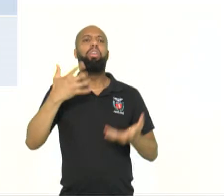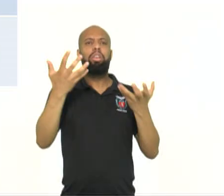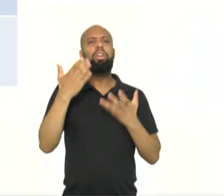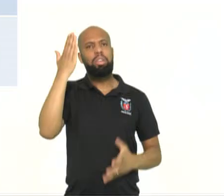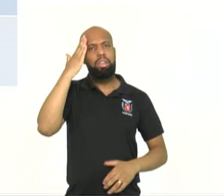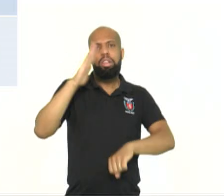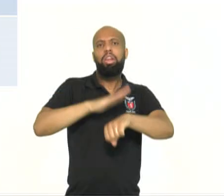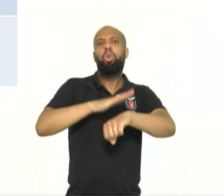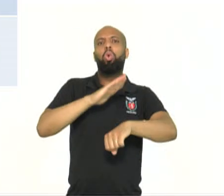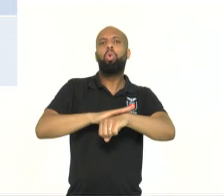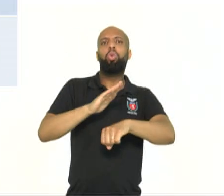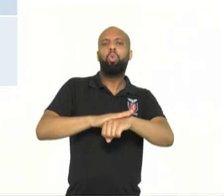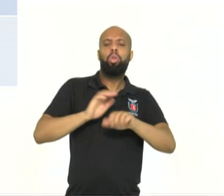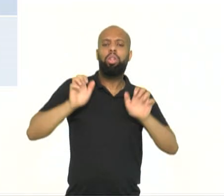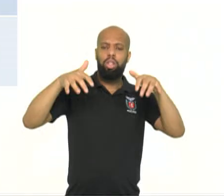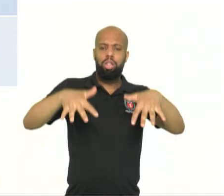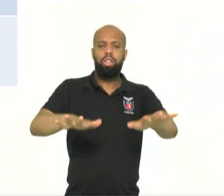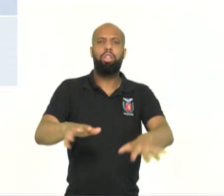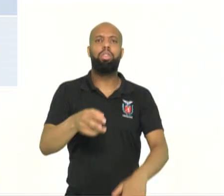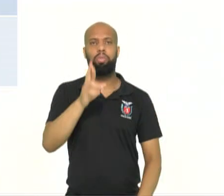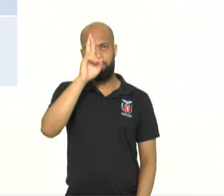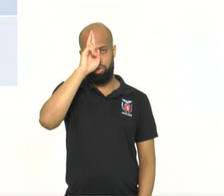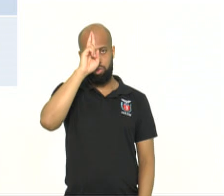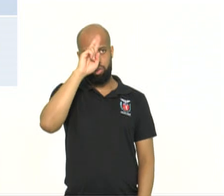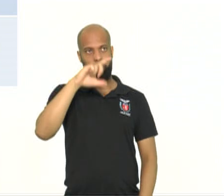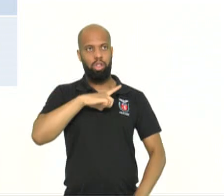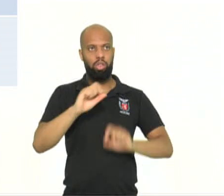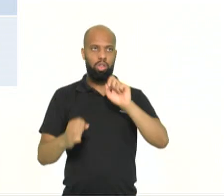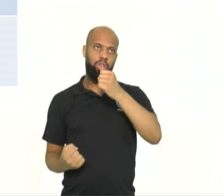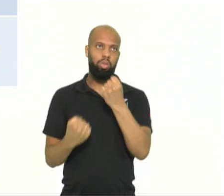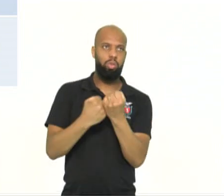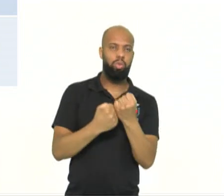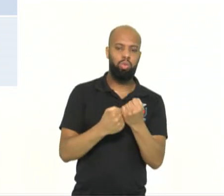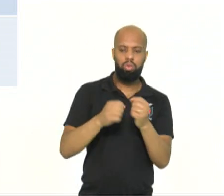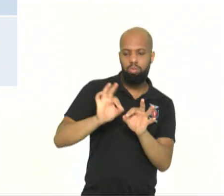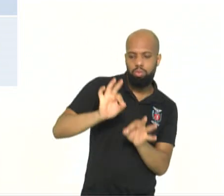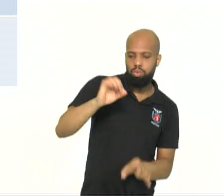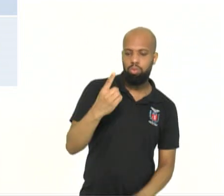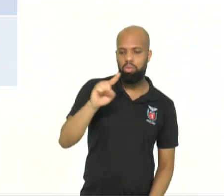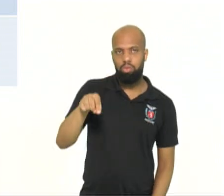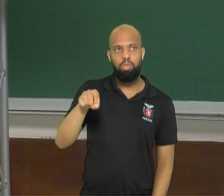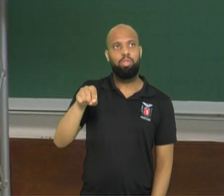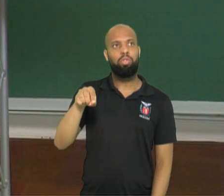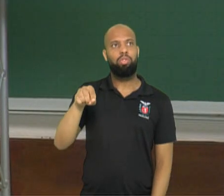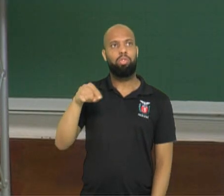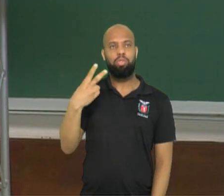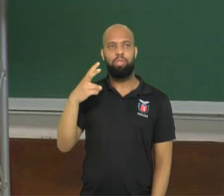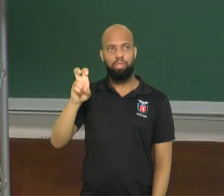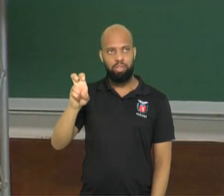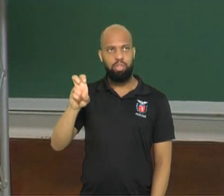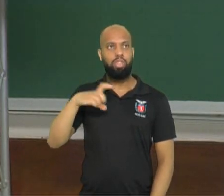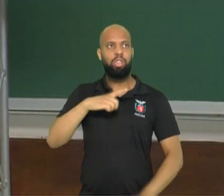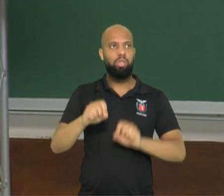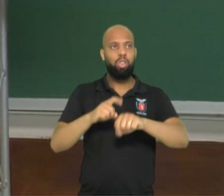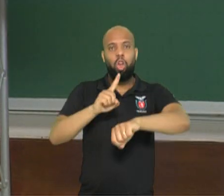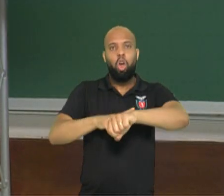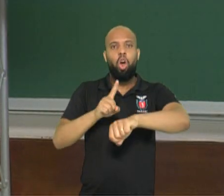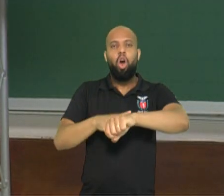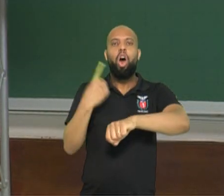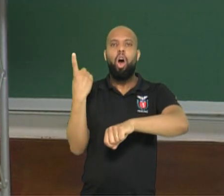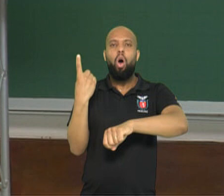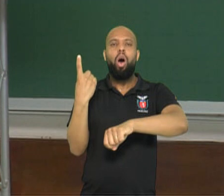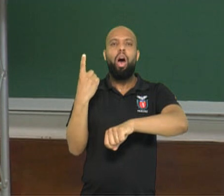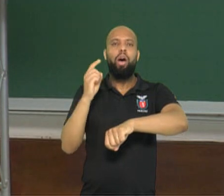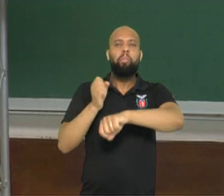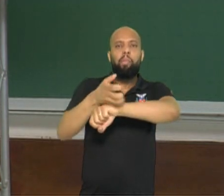à meia-noite, a 0 hora, substituindo a 1,25 m. A 1 da manhã, a 1,51 m. E também vai ser a 1